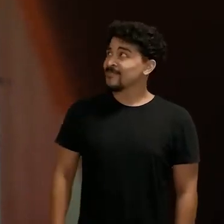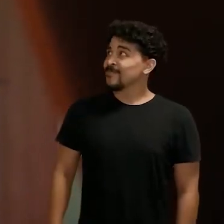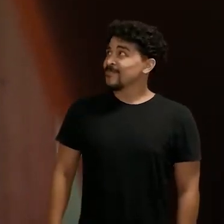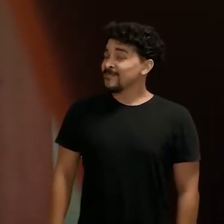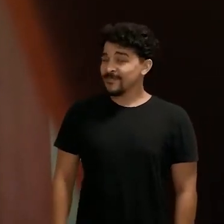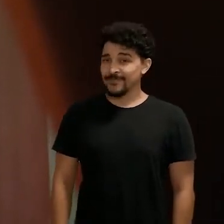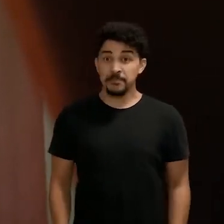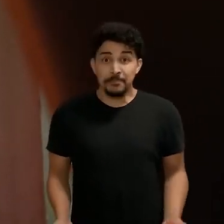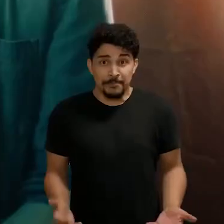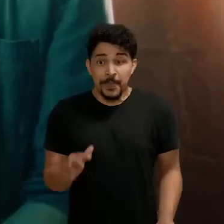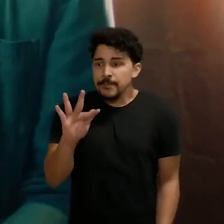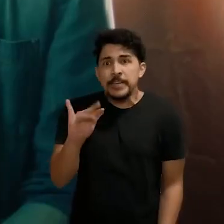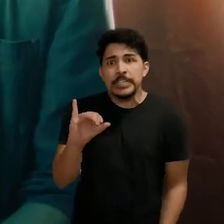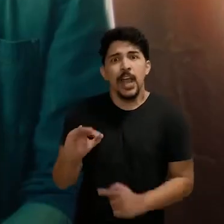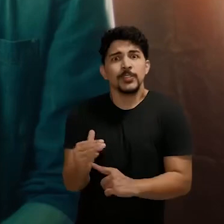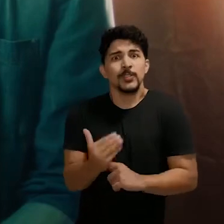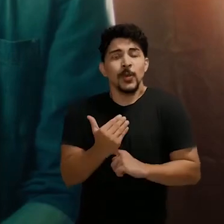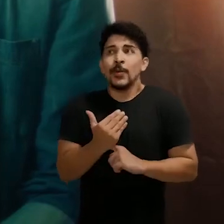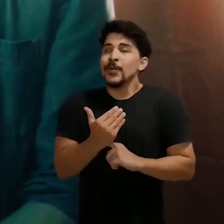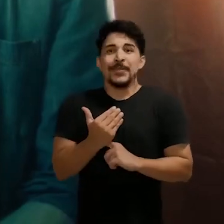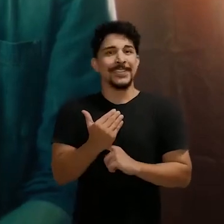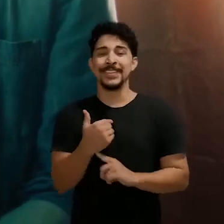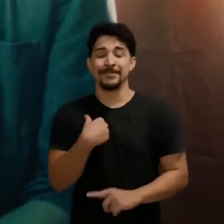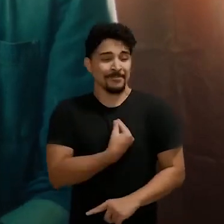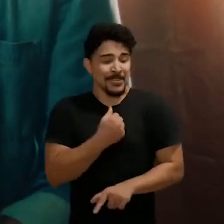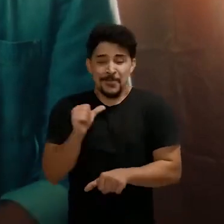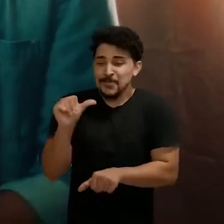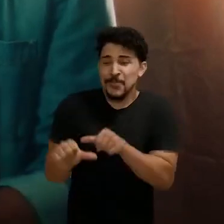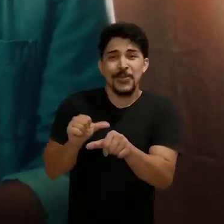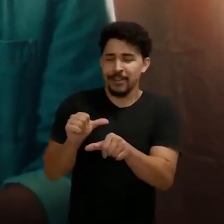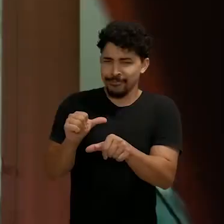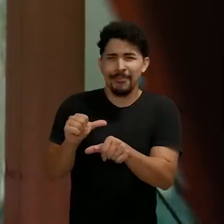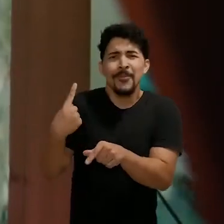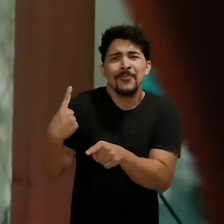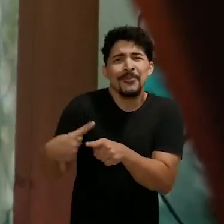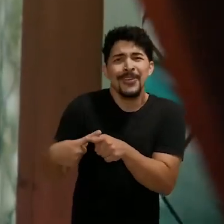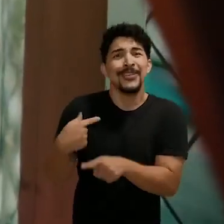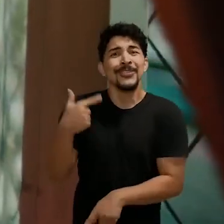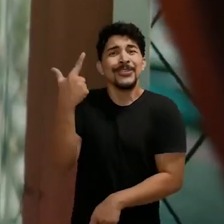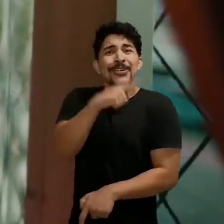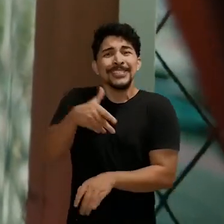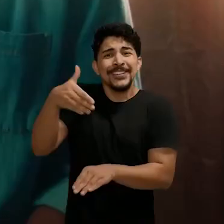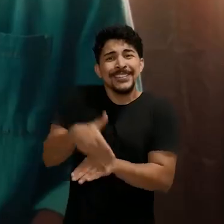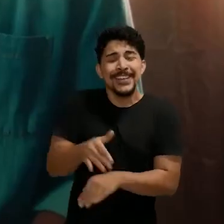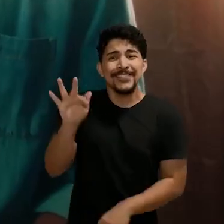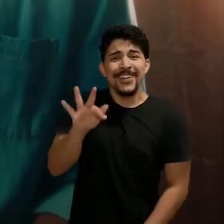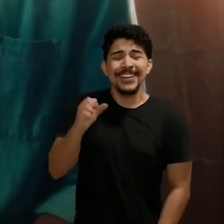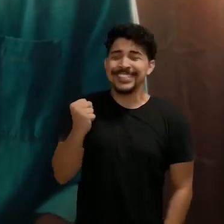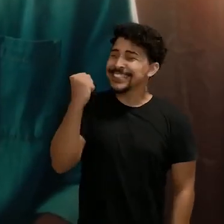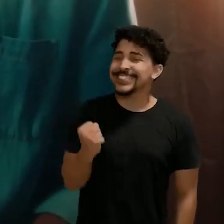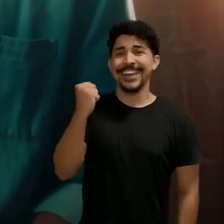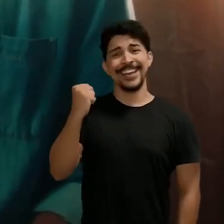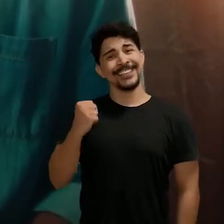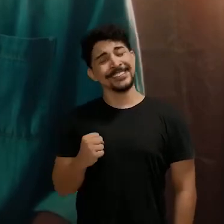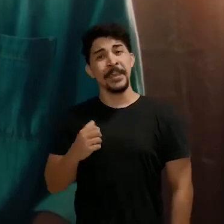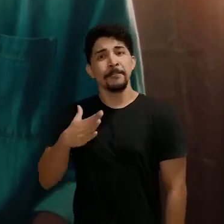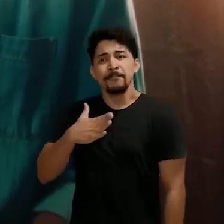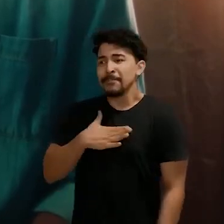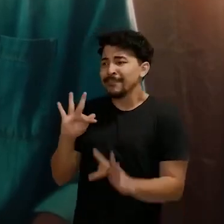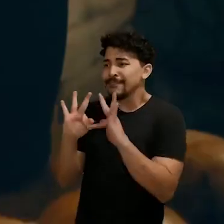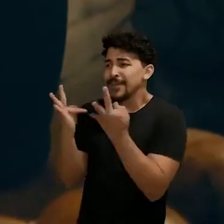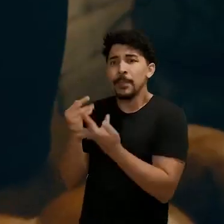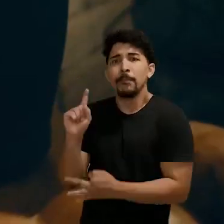ensino superior. O FIES mudou minha vida porque eu tive a oportunidade de fazer uma faculdade. E aí eu fui o primeiro da família